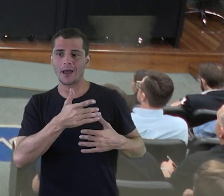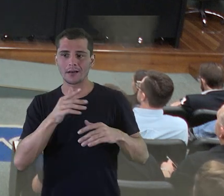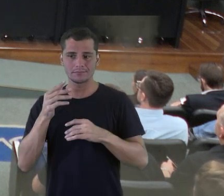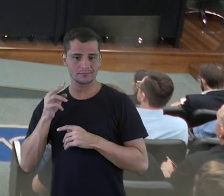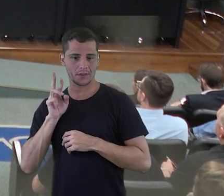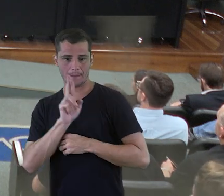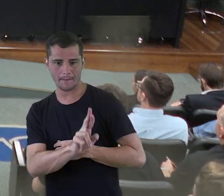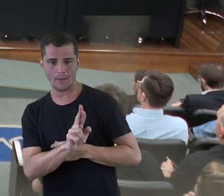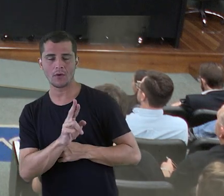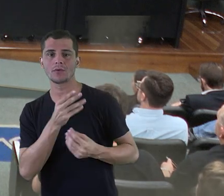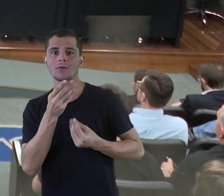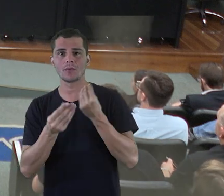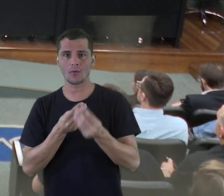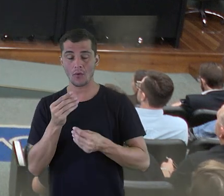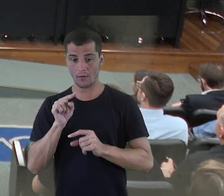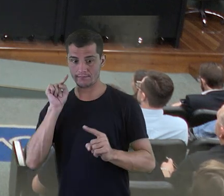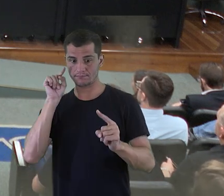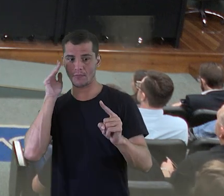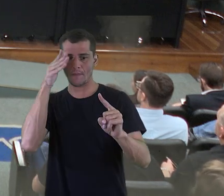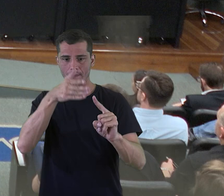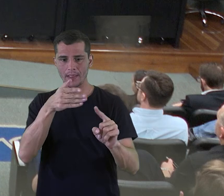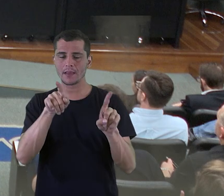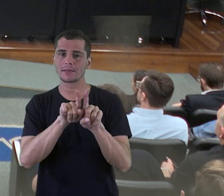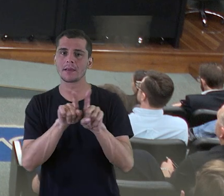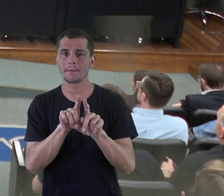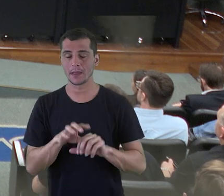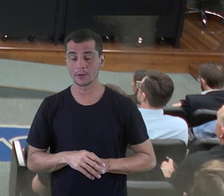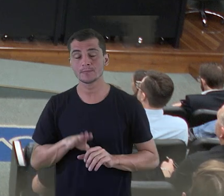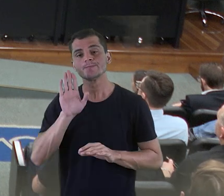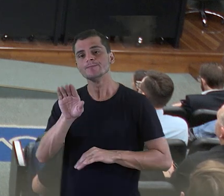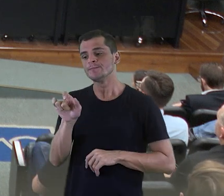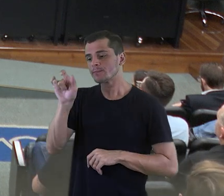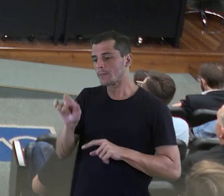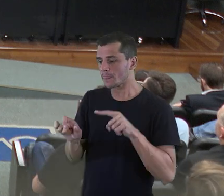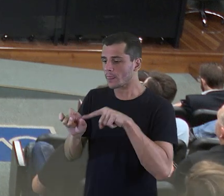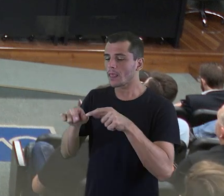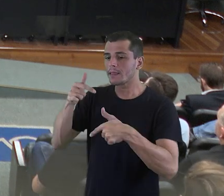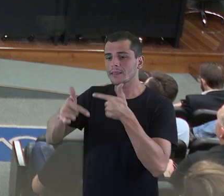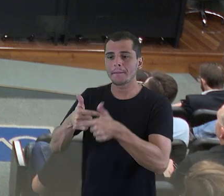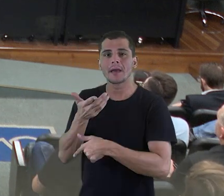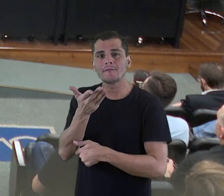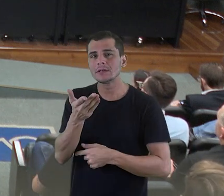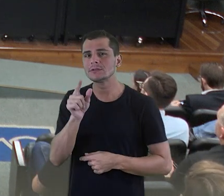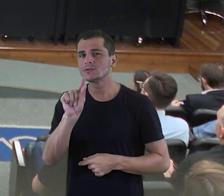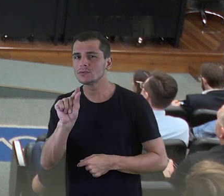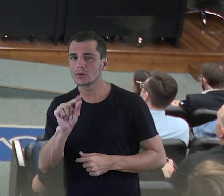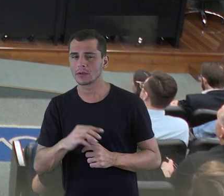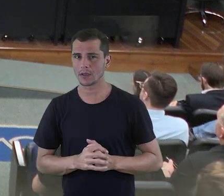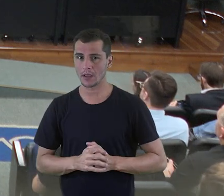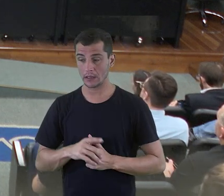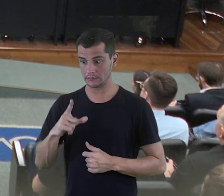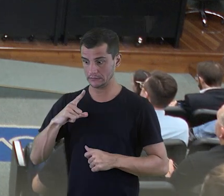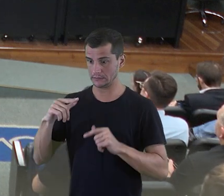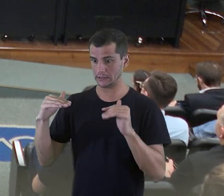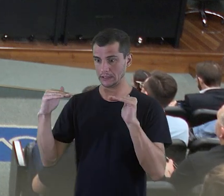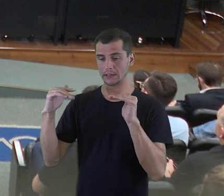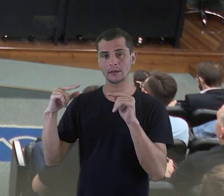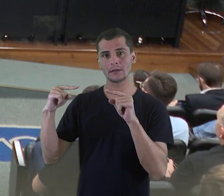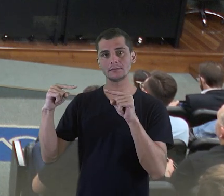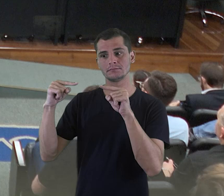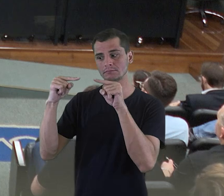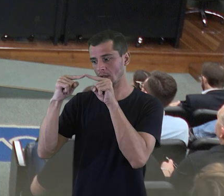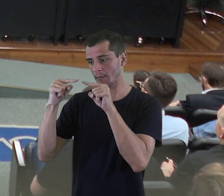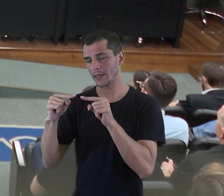acordo você não quer responder certo você não quer se enquadrar nessa responsabilização aí a lei diz